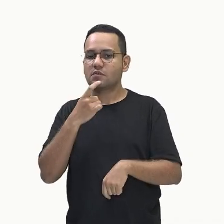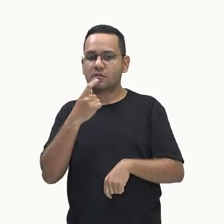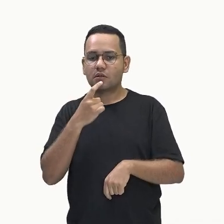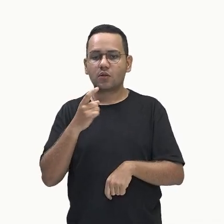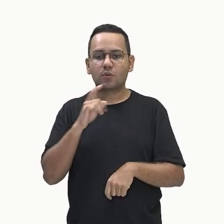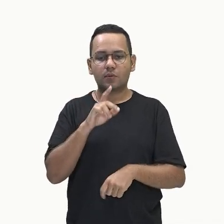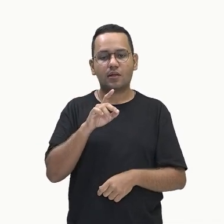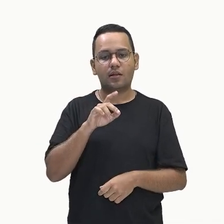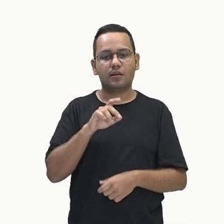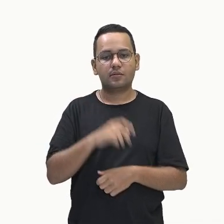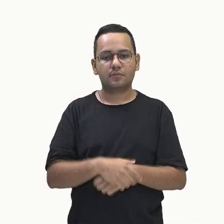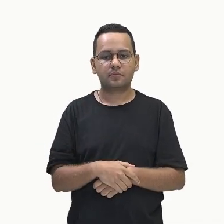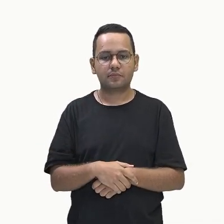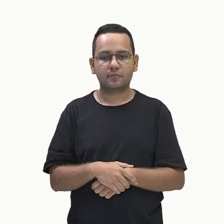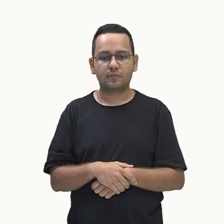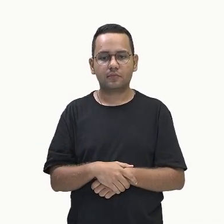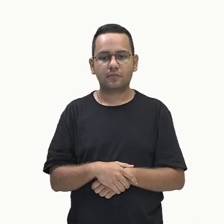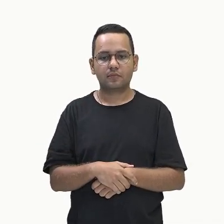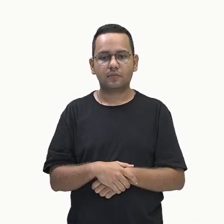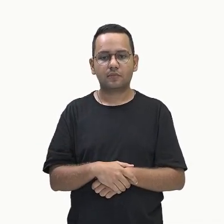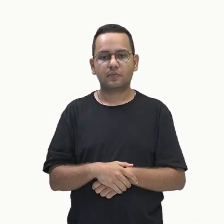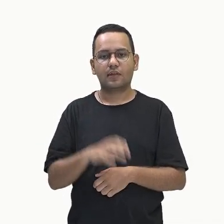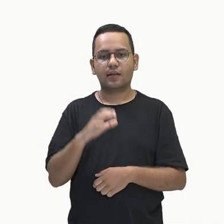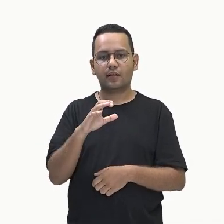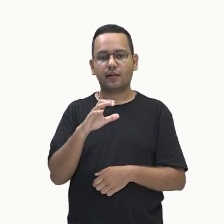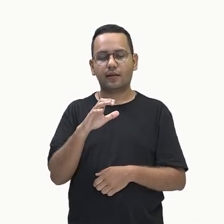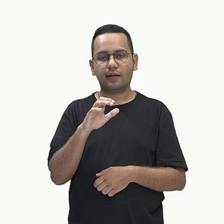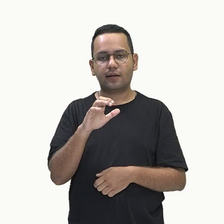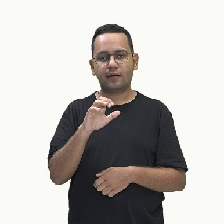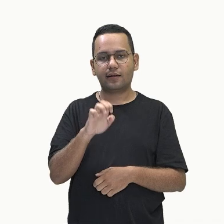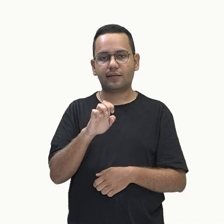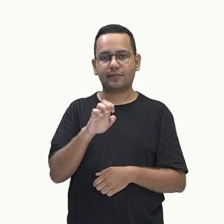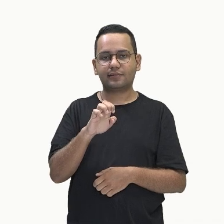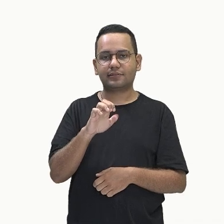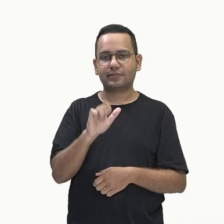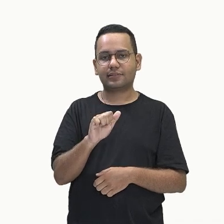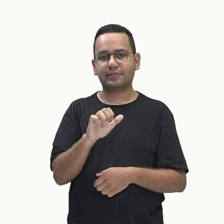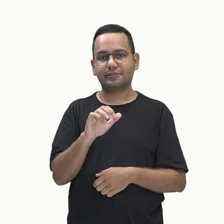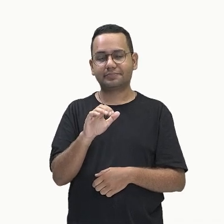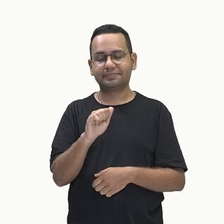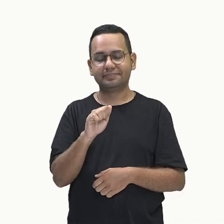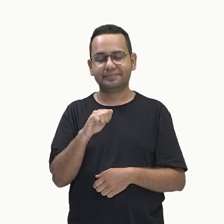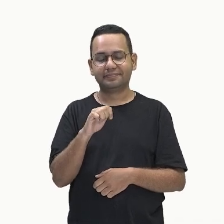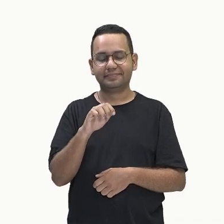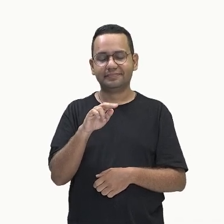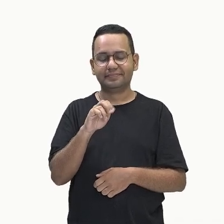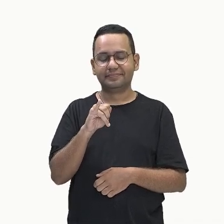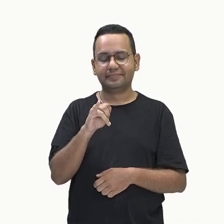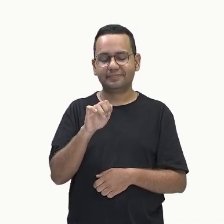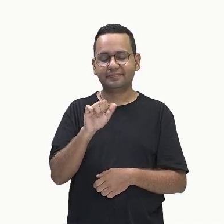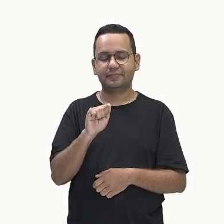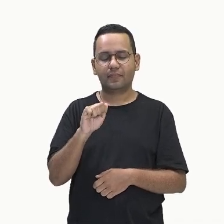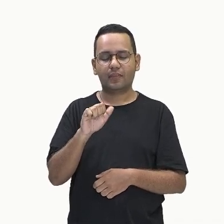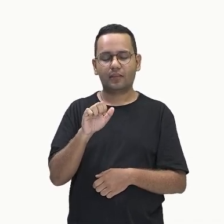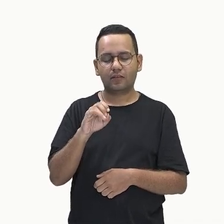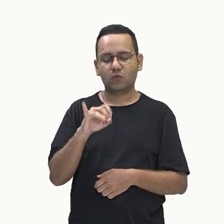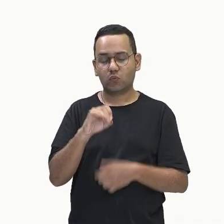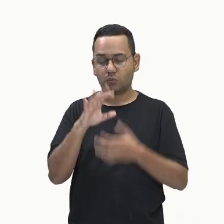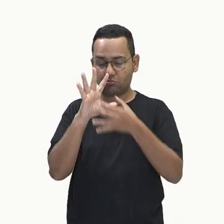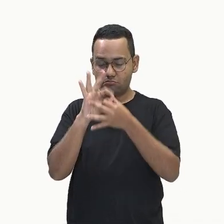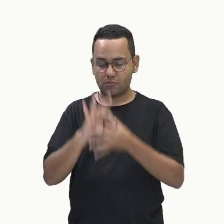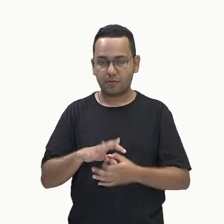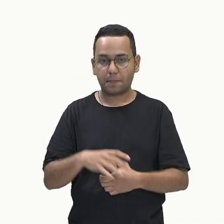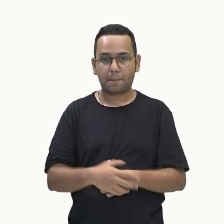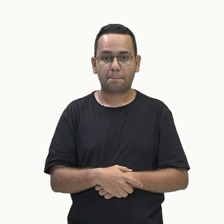raquidianos, ou nervos cranianos, perdão, queridos. Nervos cranianos, porque estão ligados diretamente.